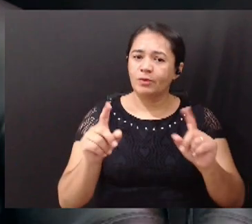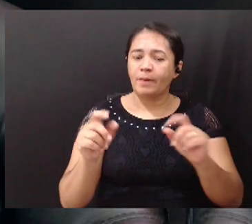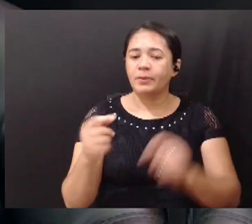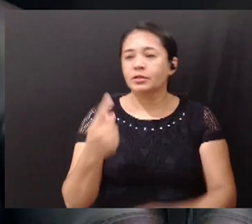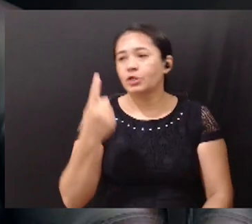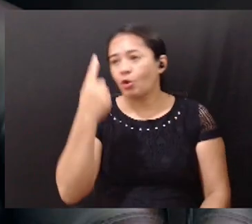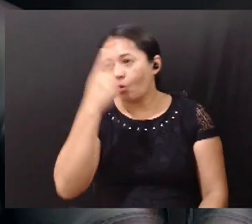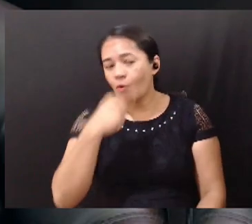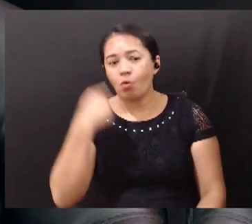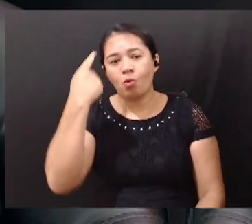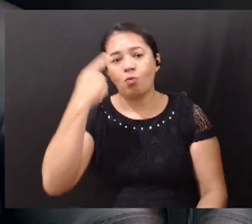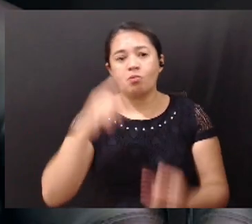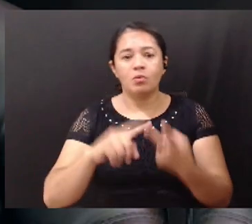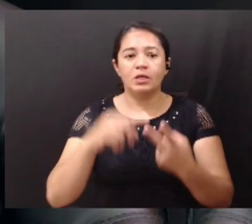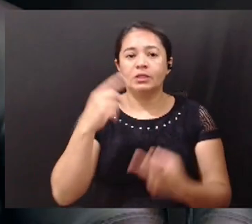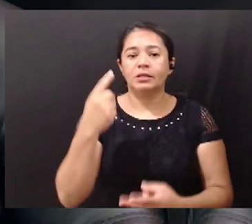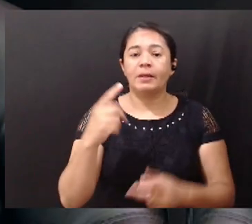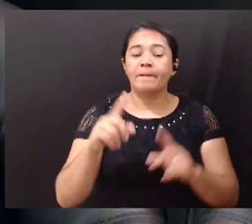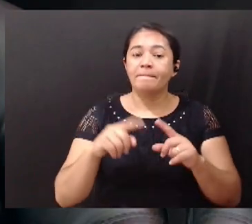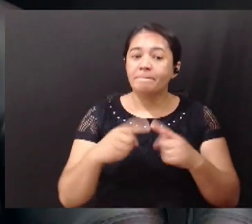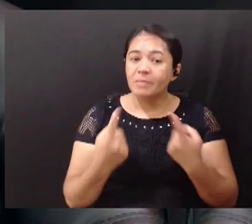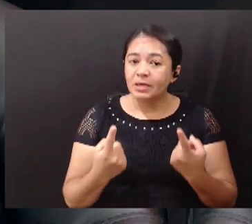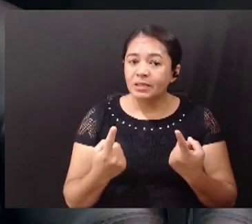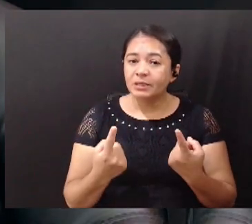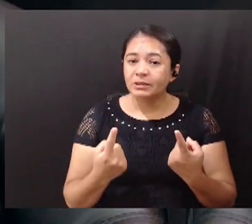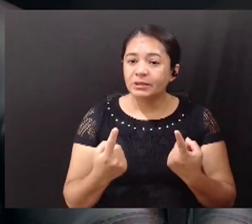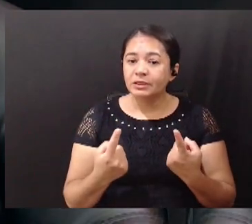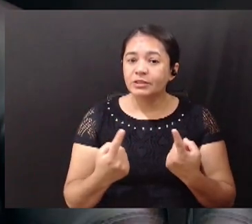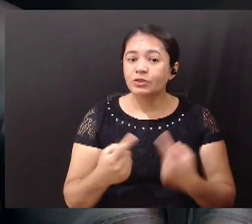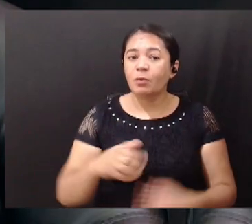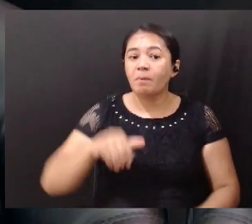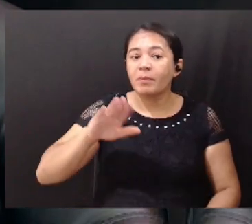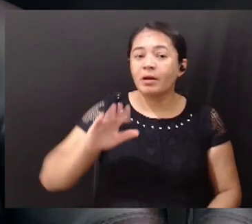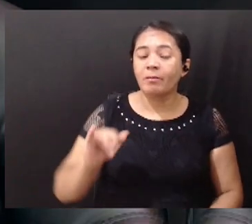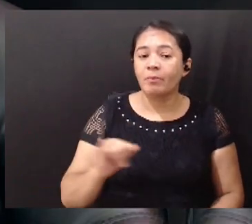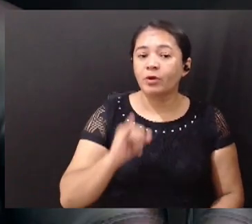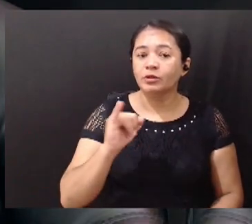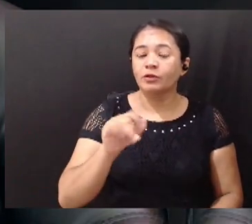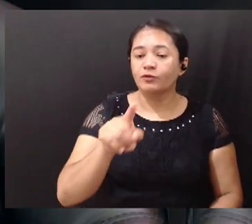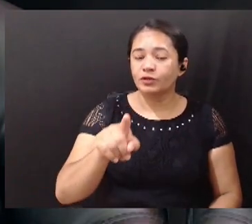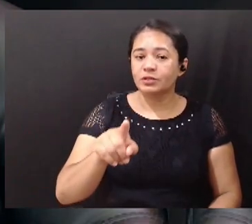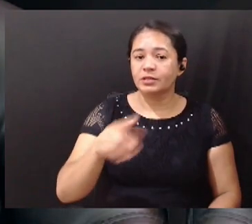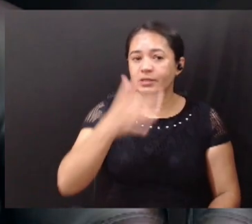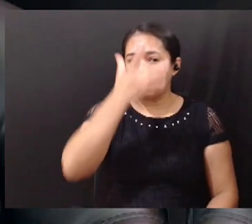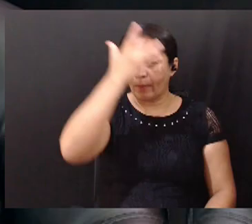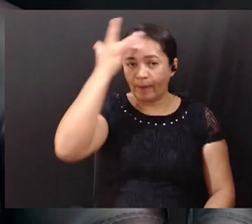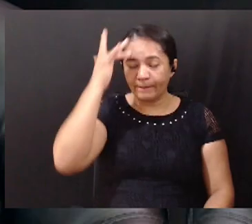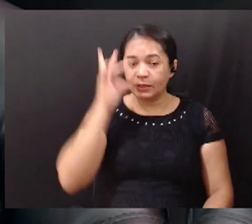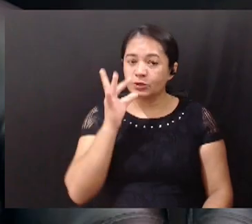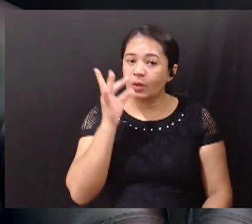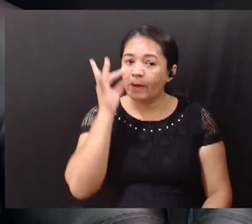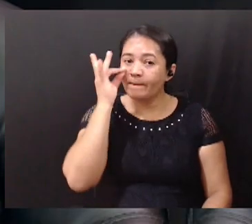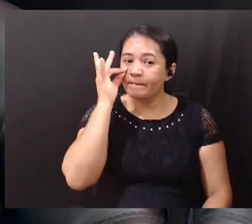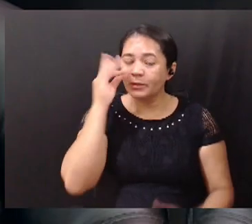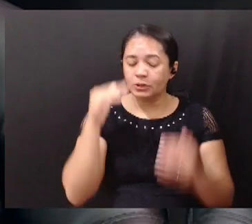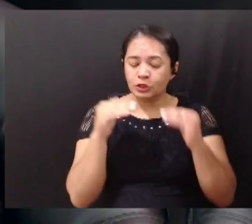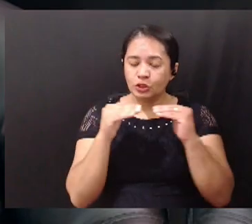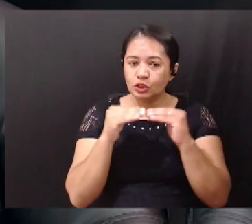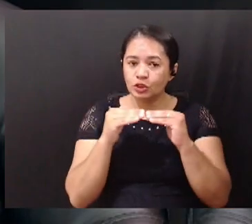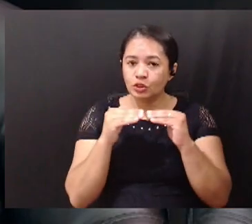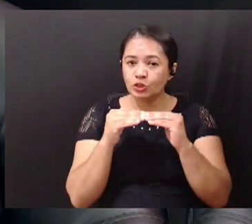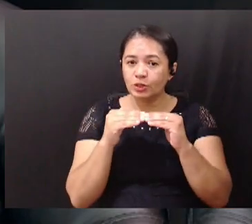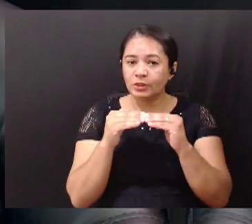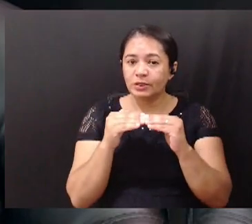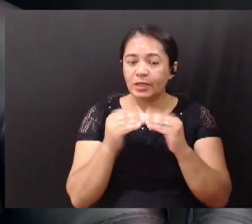duas, mas o que mais vai contar para o seu filho é você ser uma pessoa presente, coerente, né, uma pessoa